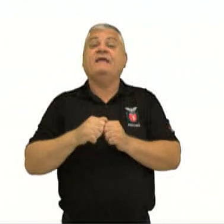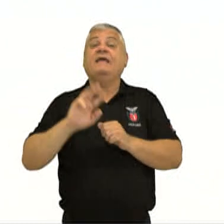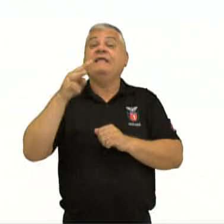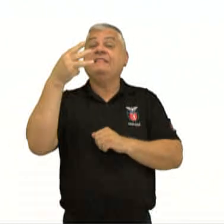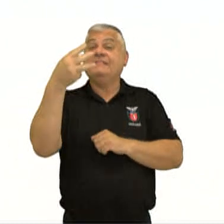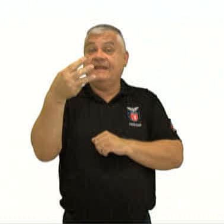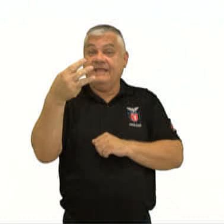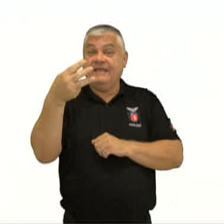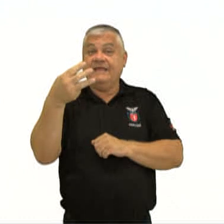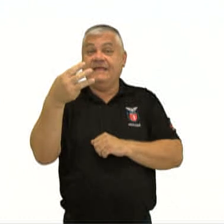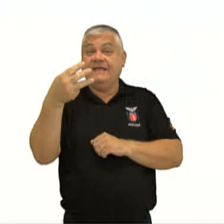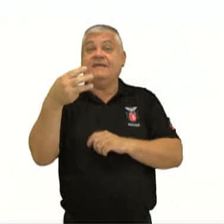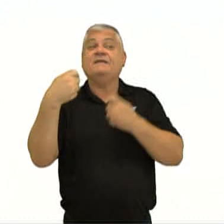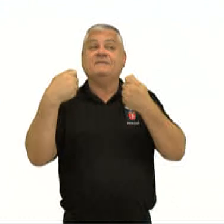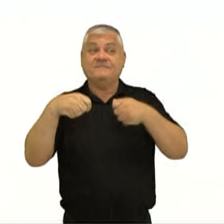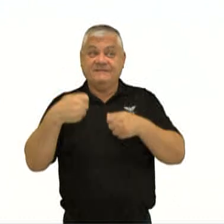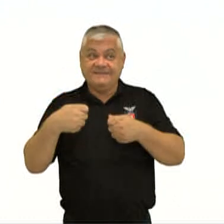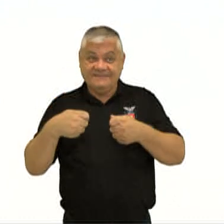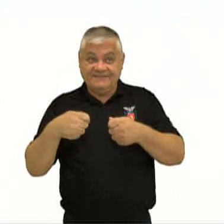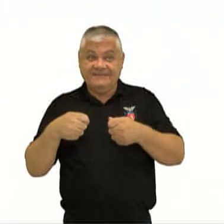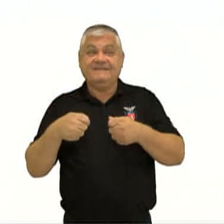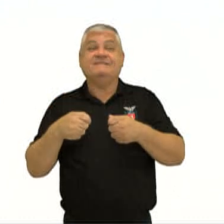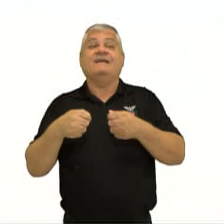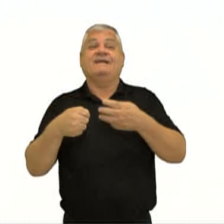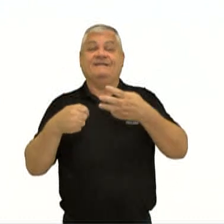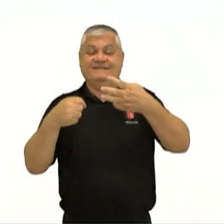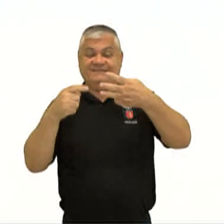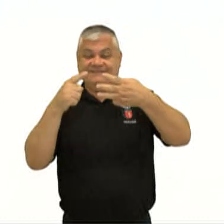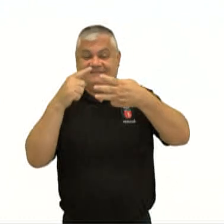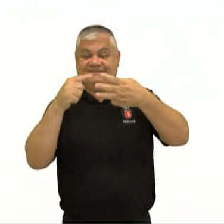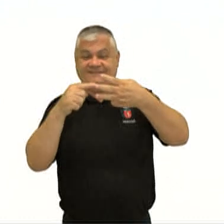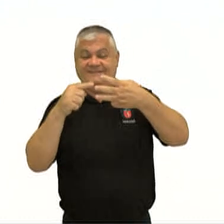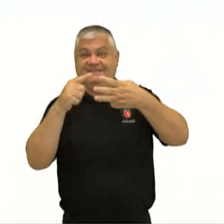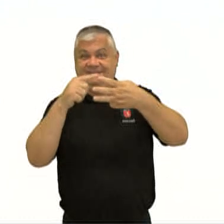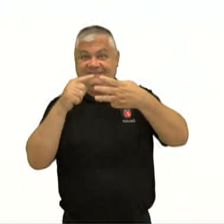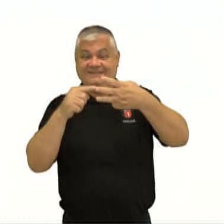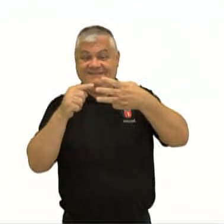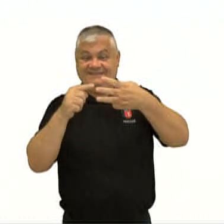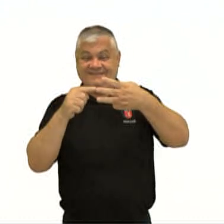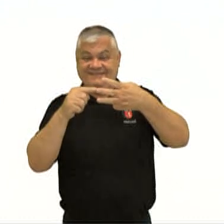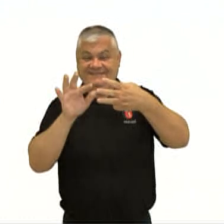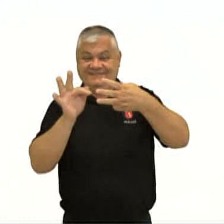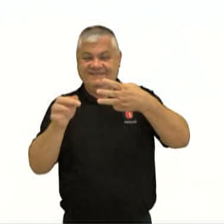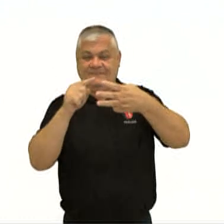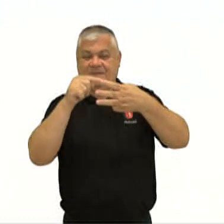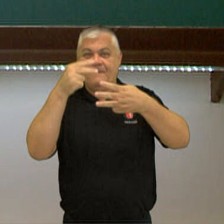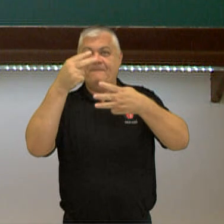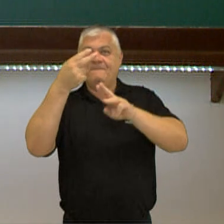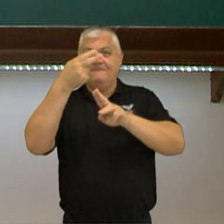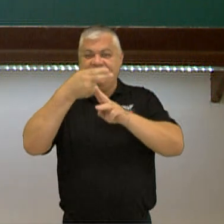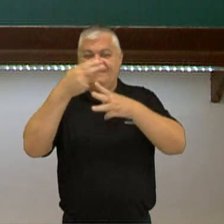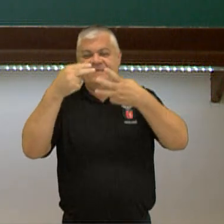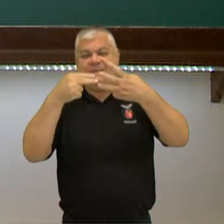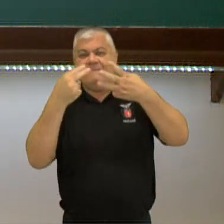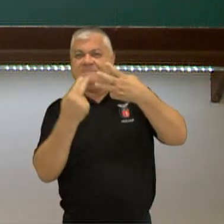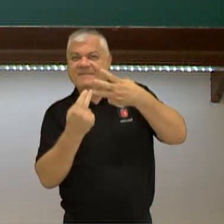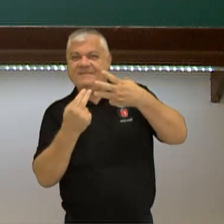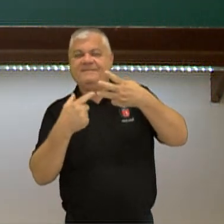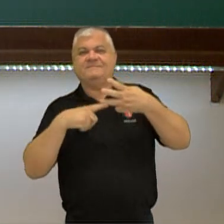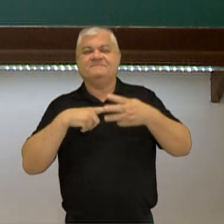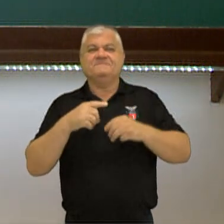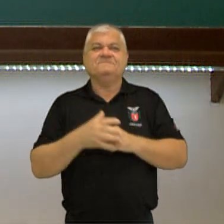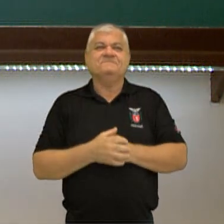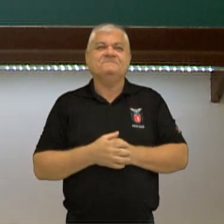eu tenho a sigma é a do meio, π, π, tá certo? Então, qual das alternativas que vocês encontraram